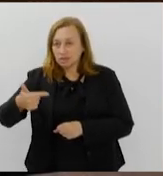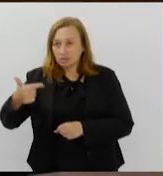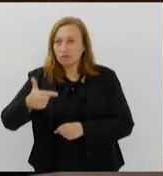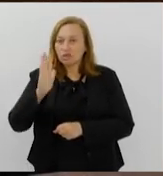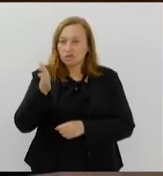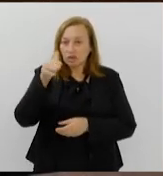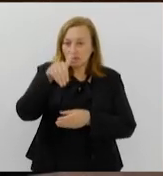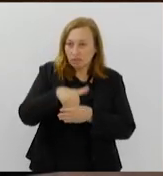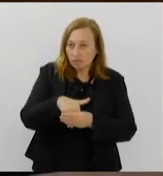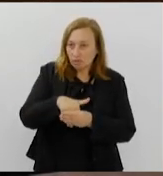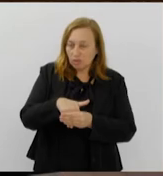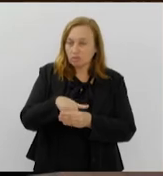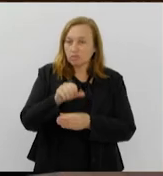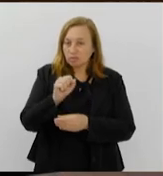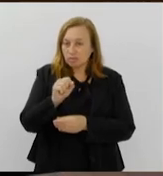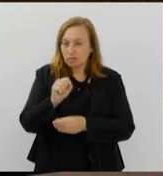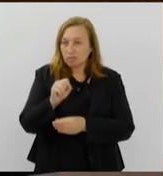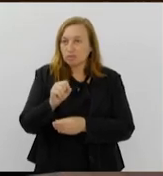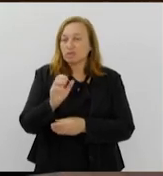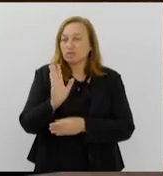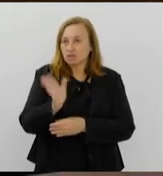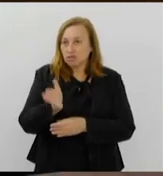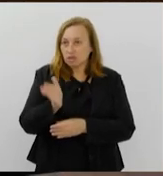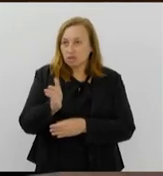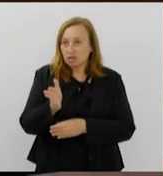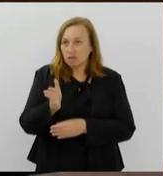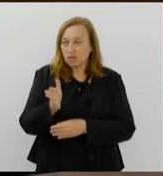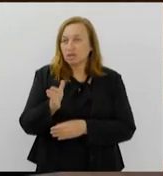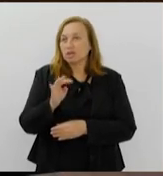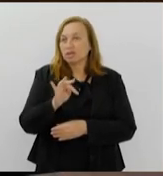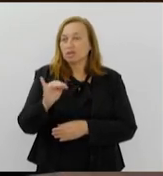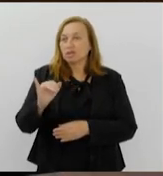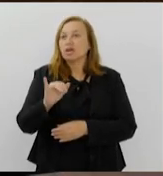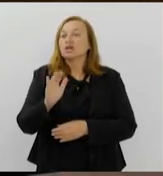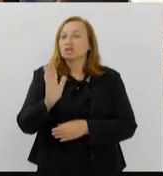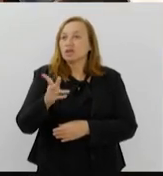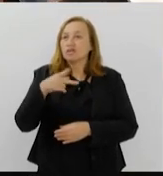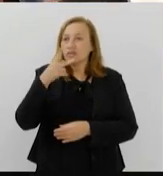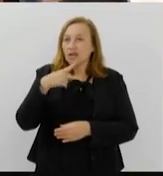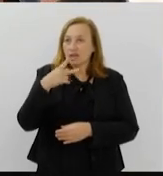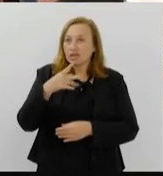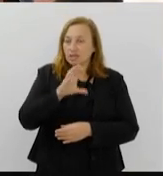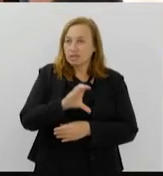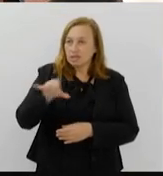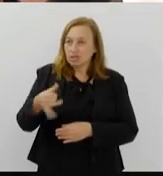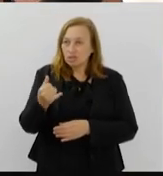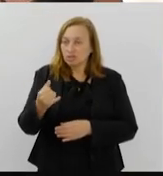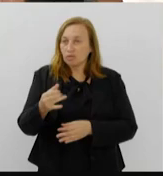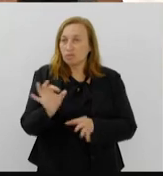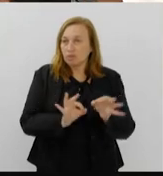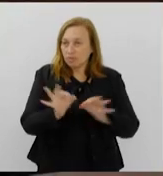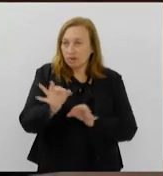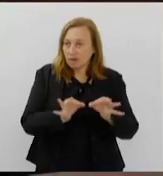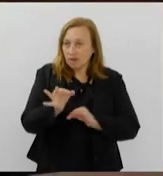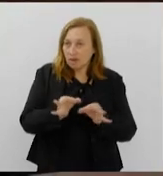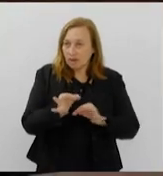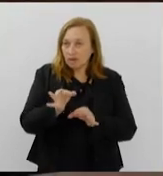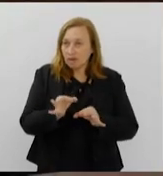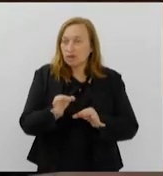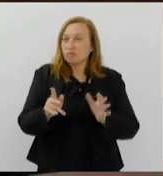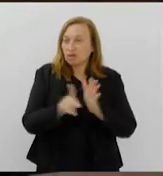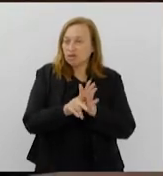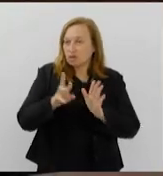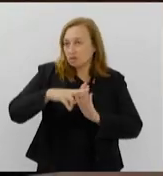pela TIS. Perfeito. E já hoje falei na CCJ, vamos conduzir, vou preparar o projeto de resolução para vir